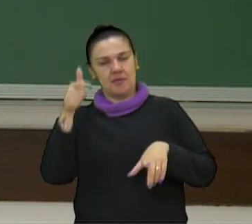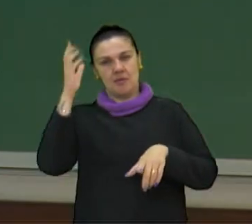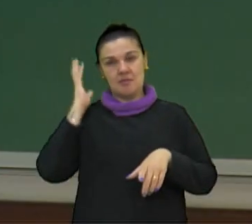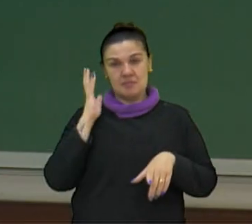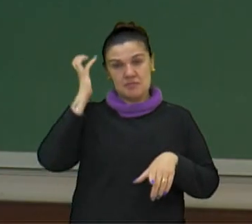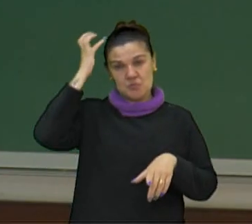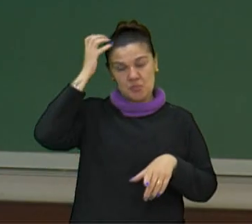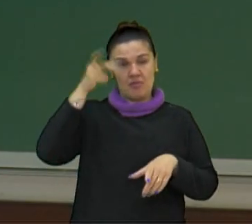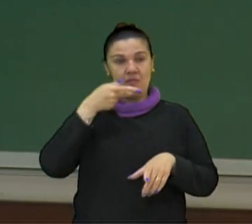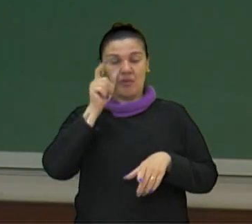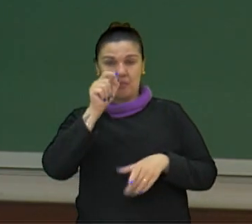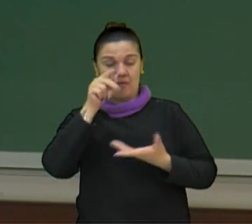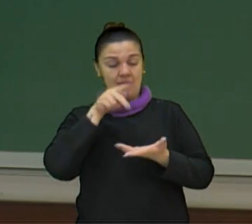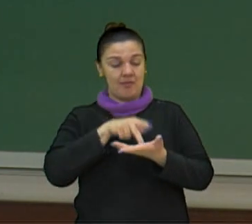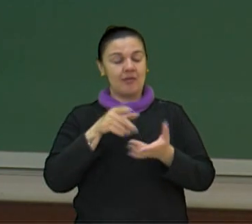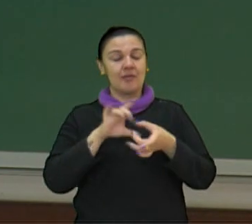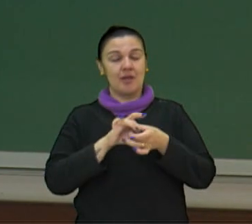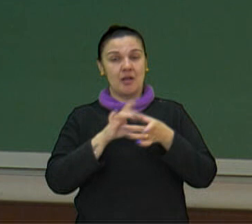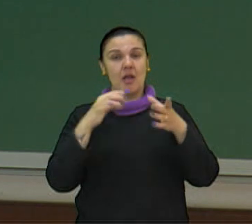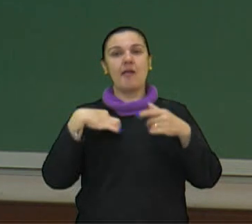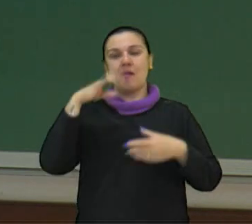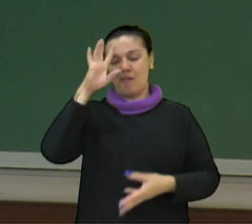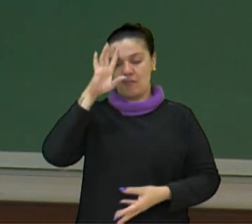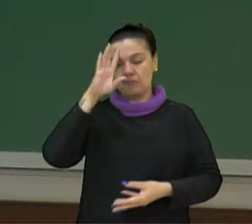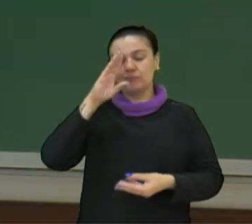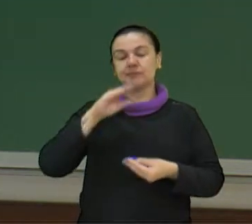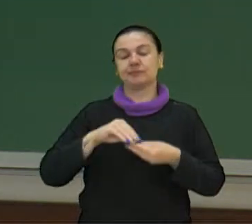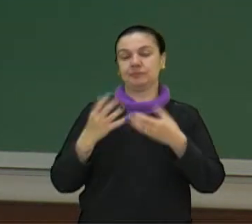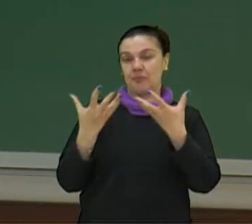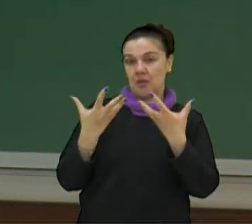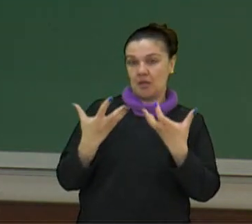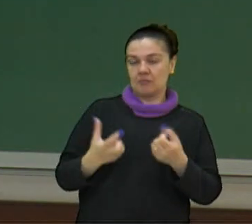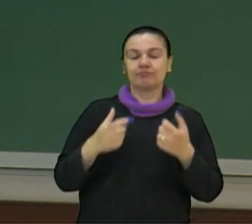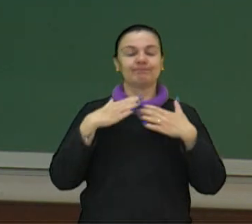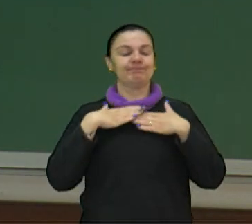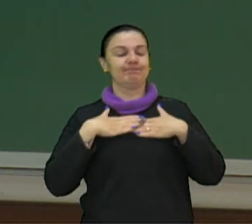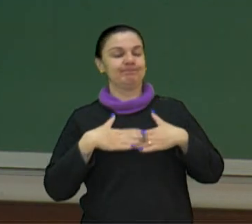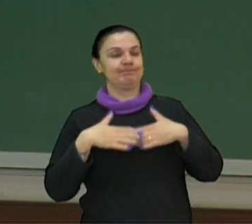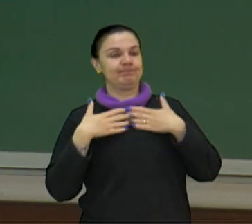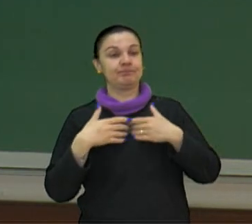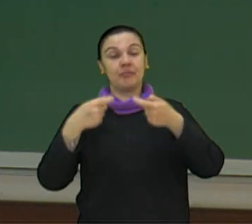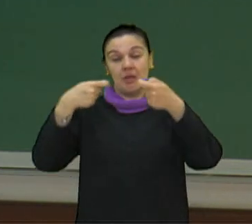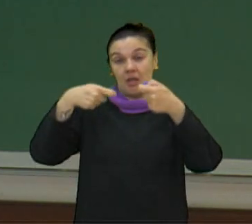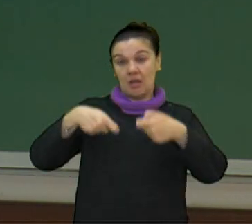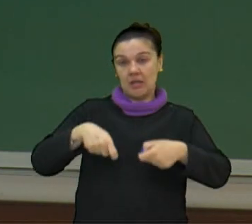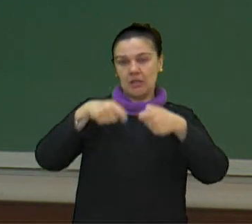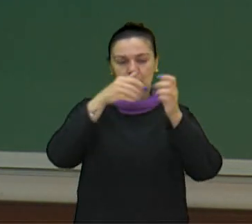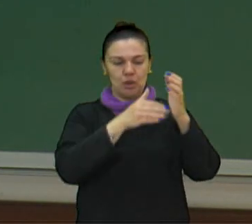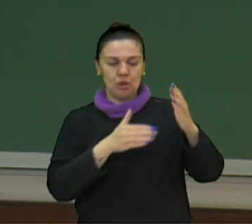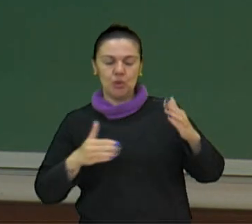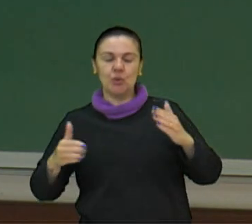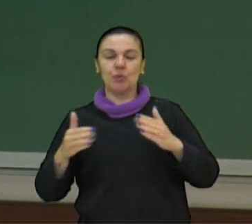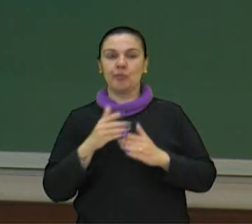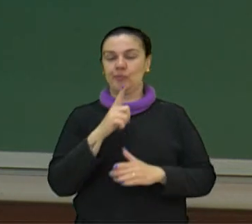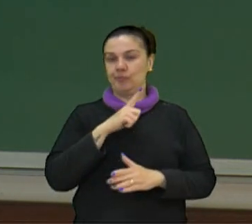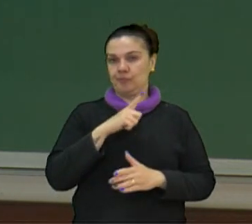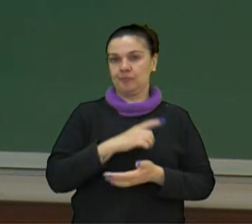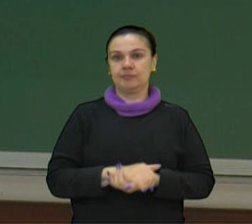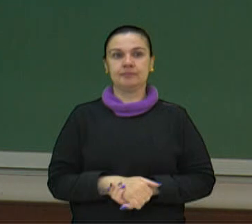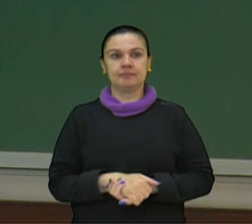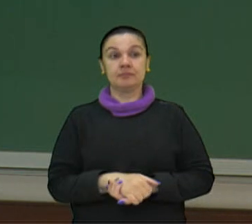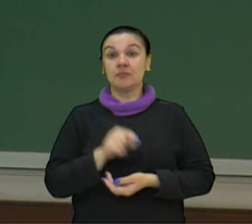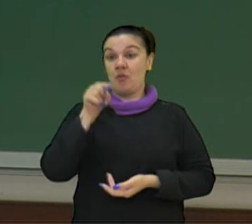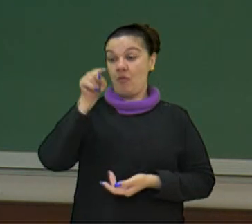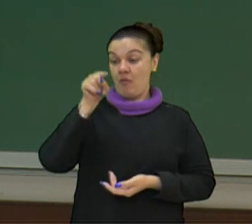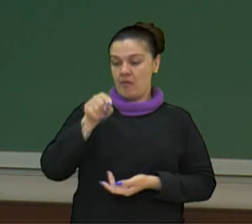verdadeira liberdade é reconhecer e aceitar tranquilamente a necessidade de tudo o que existe.